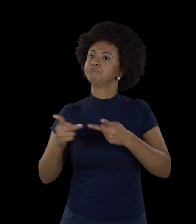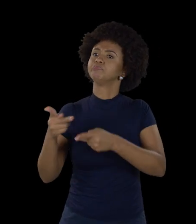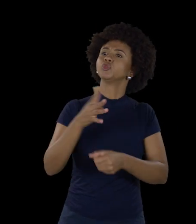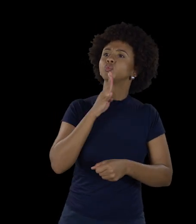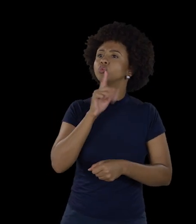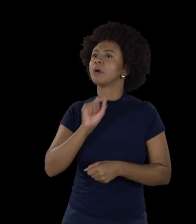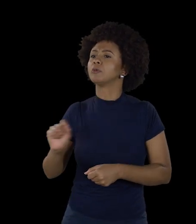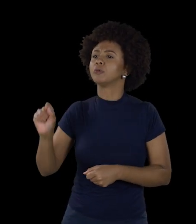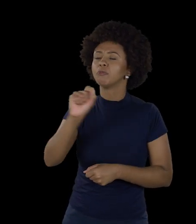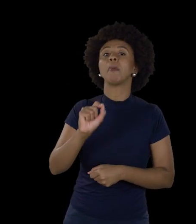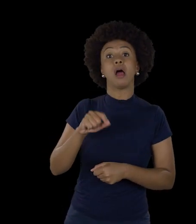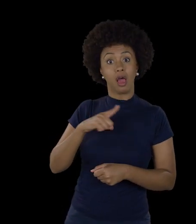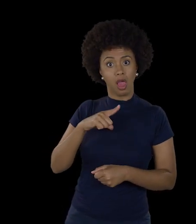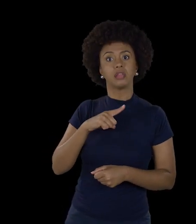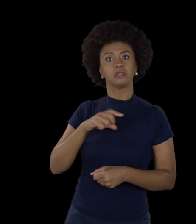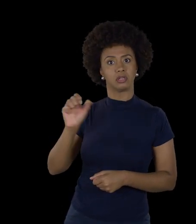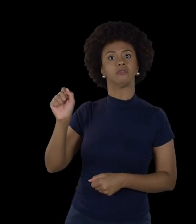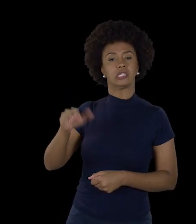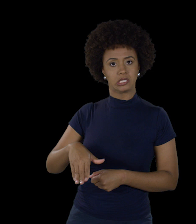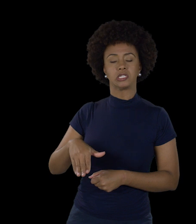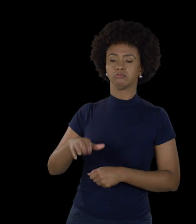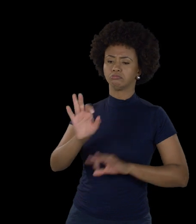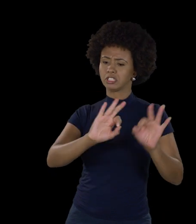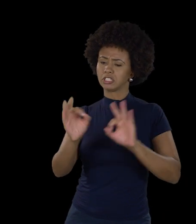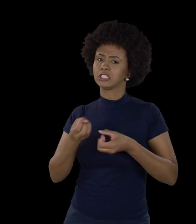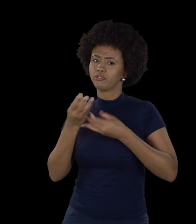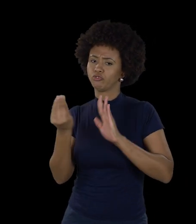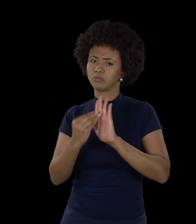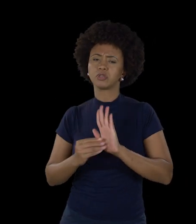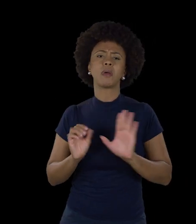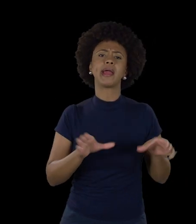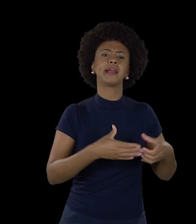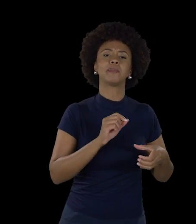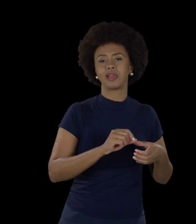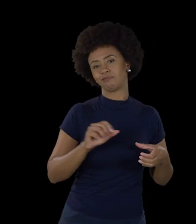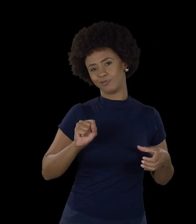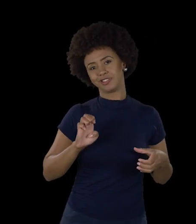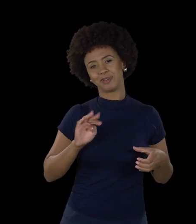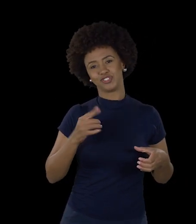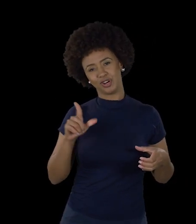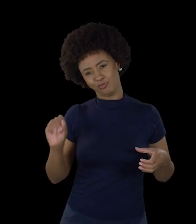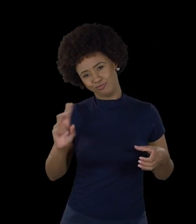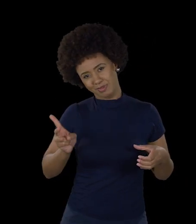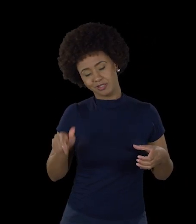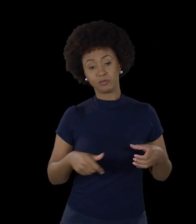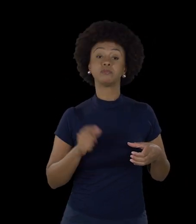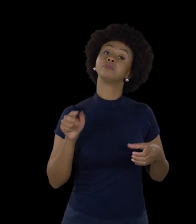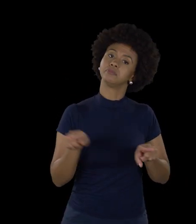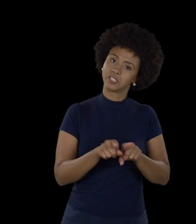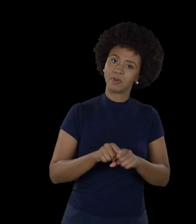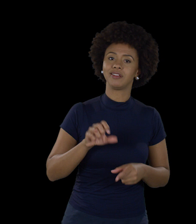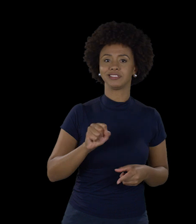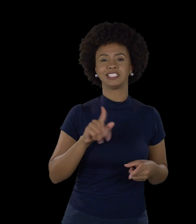que foi lançada posteriormente. Essa equipe foi formada pelo Sebastião, que eu já comentei, o Sérgio também, que eu já comentei,